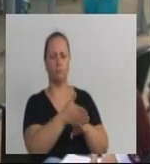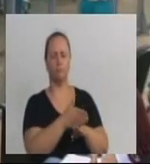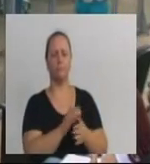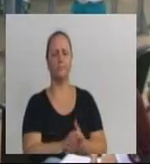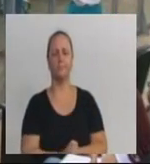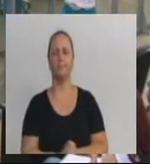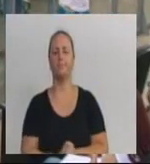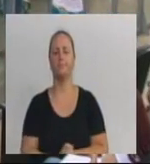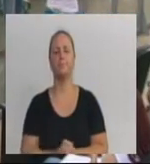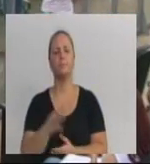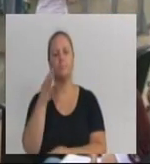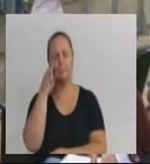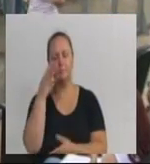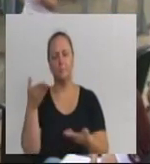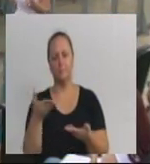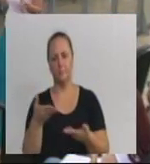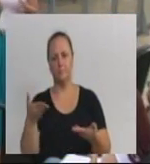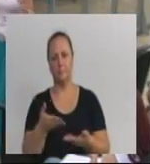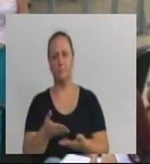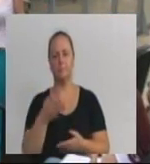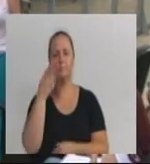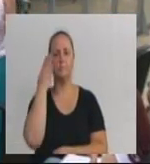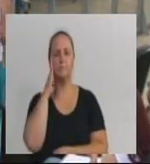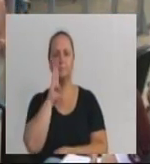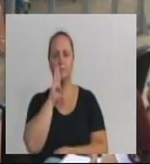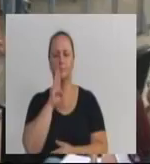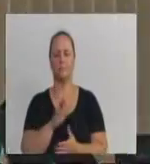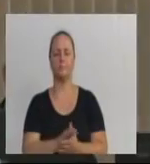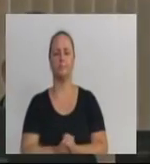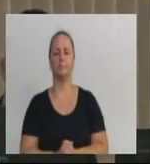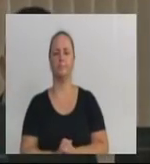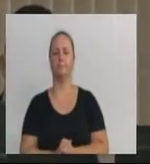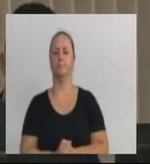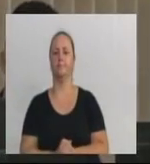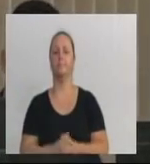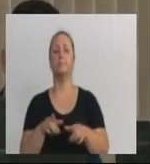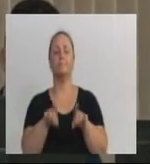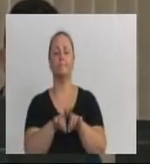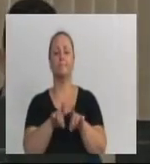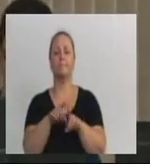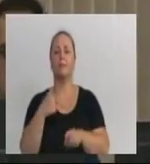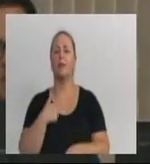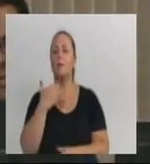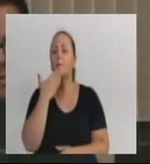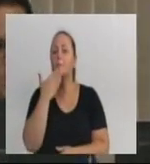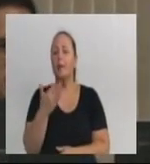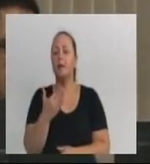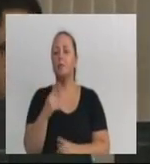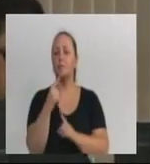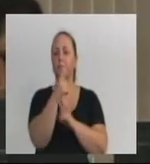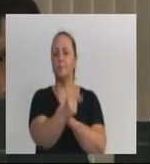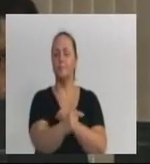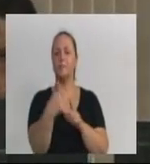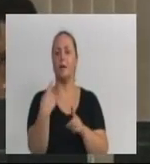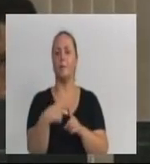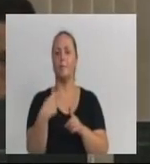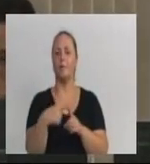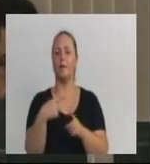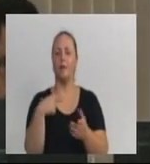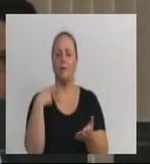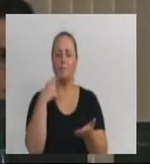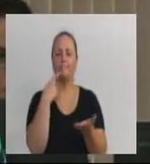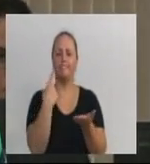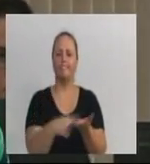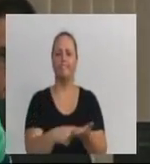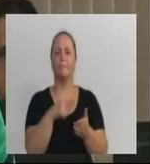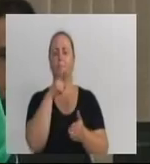Ouço pela ordem o vereador Beto Tribes. Senhor presidente, da mesma forma solicito ausentar-me da sessão para compromissos no bairro da